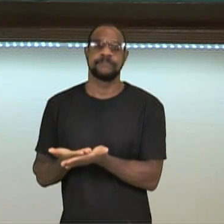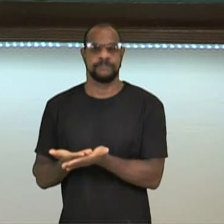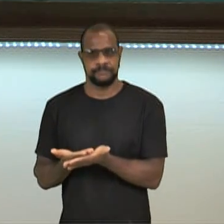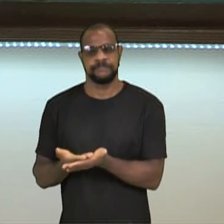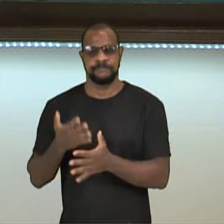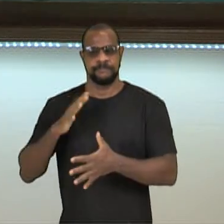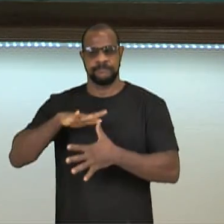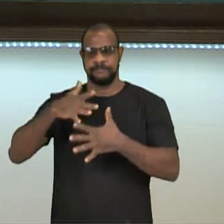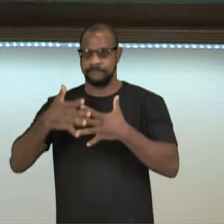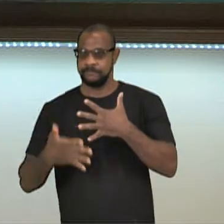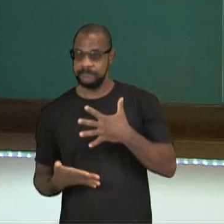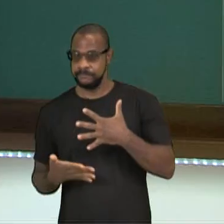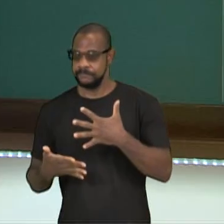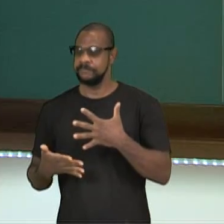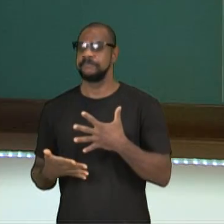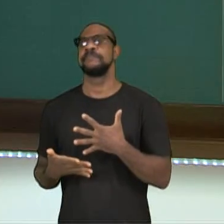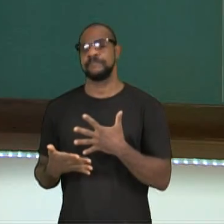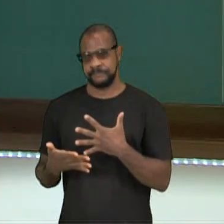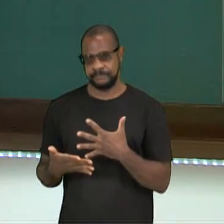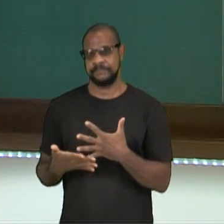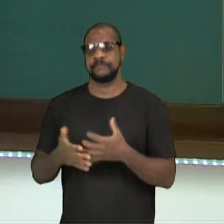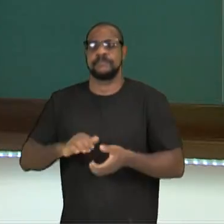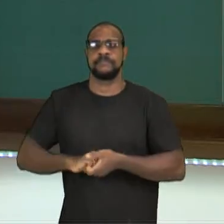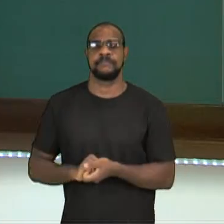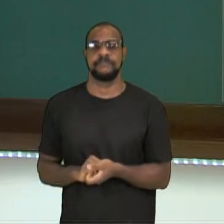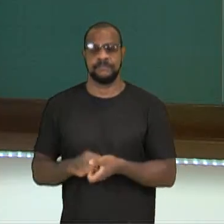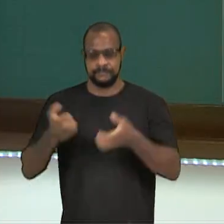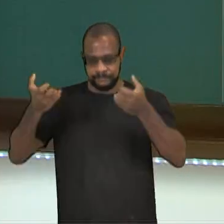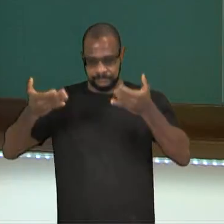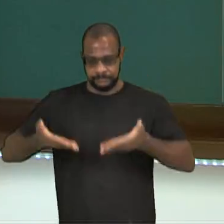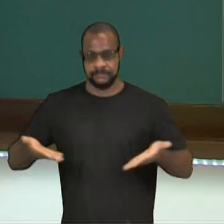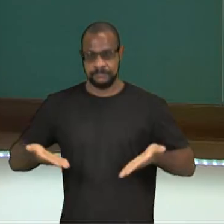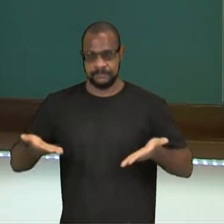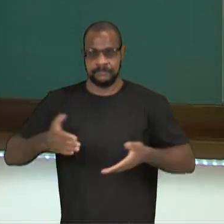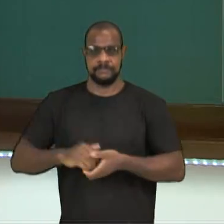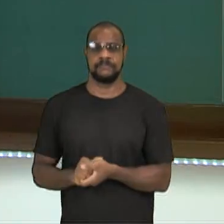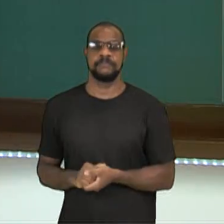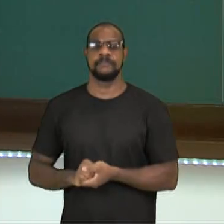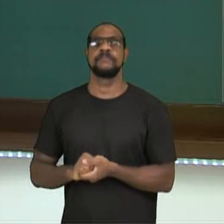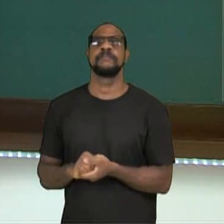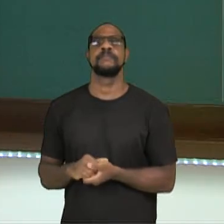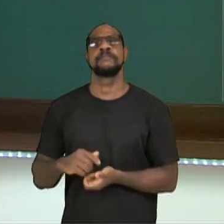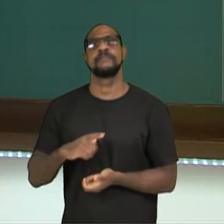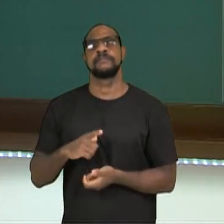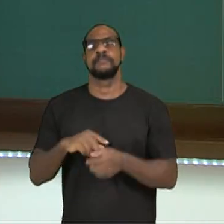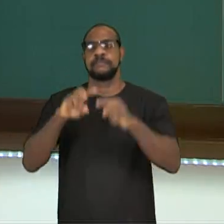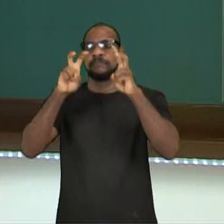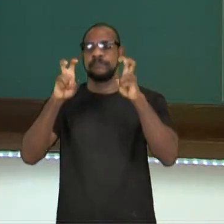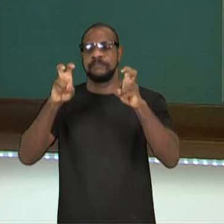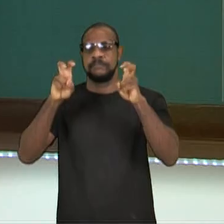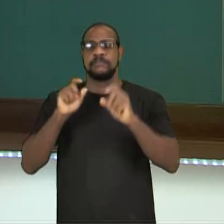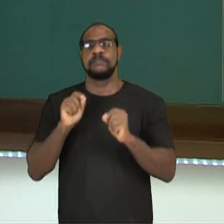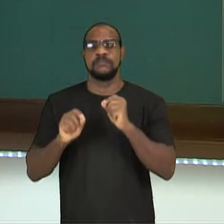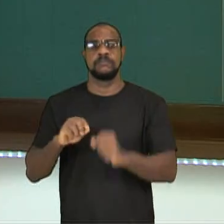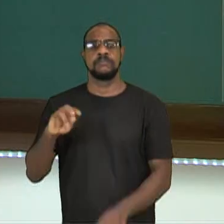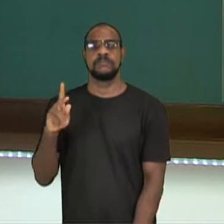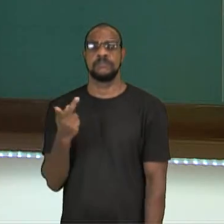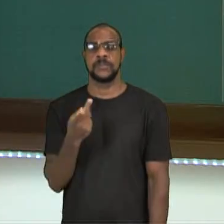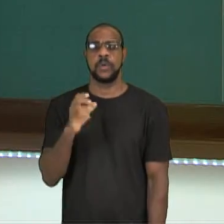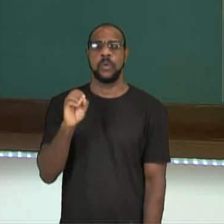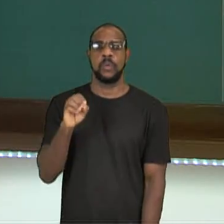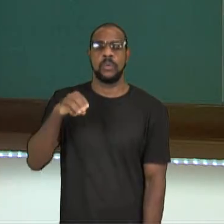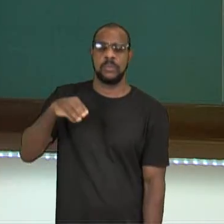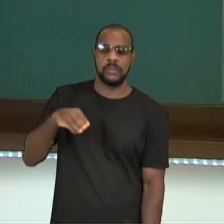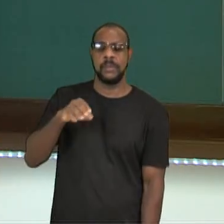nossa aula. Em nome da Secretaria da Educação do Paraná, sejam todos bem-vindos para esse tema, Hominídeos, a origem dos seres